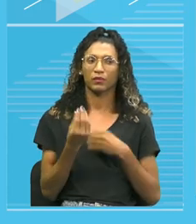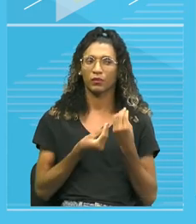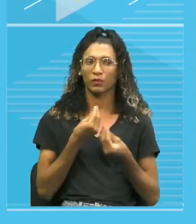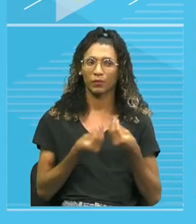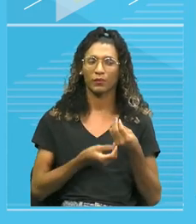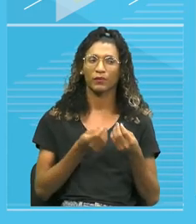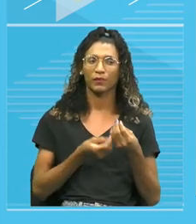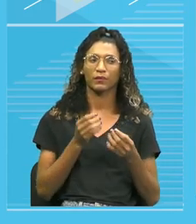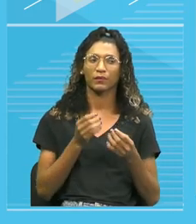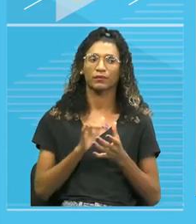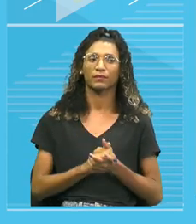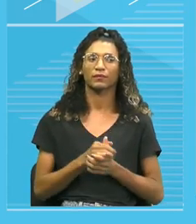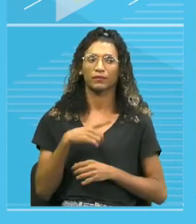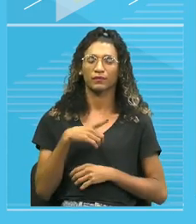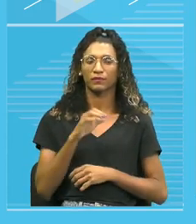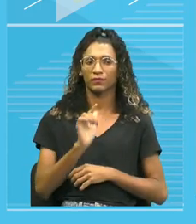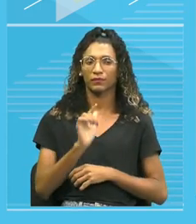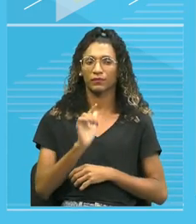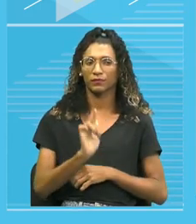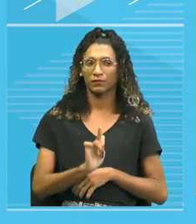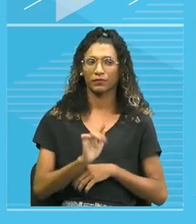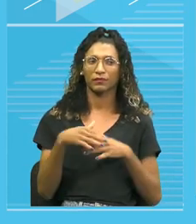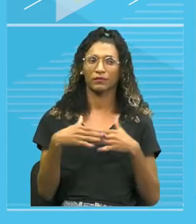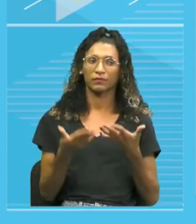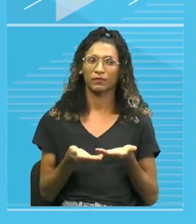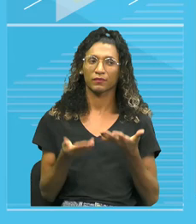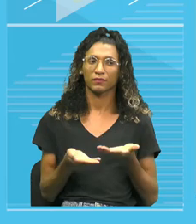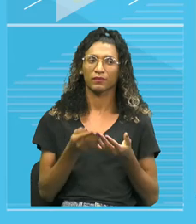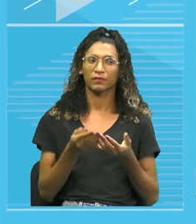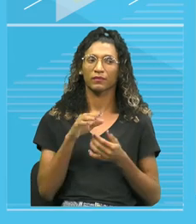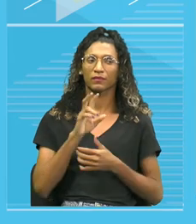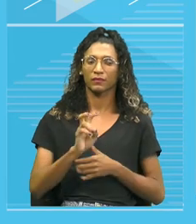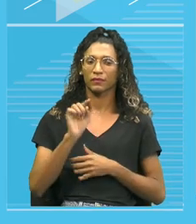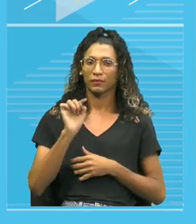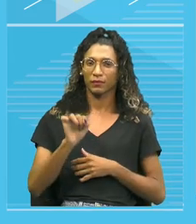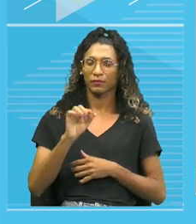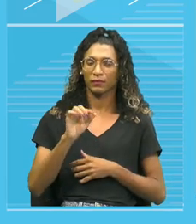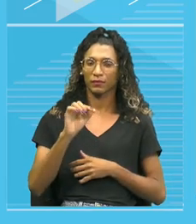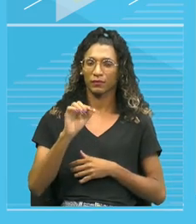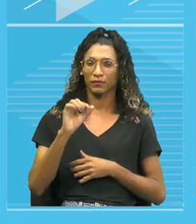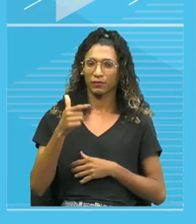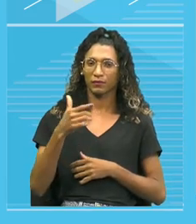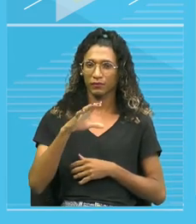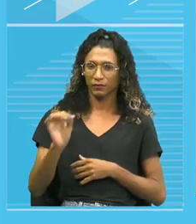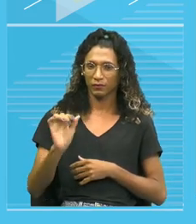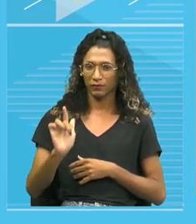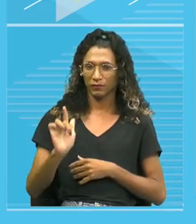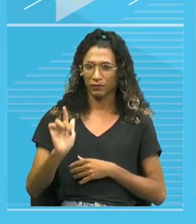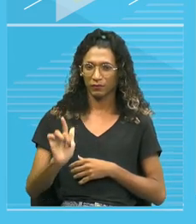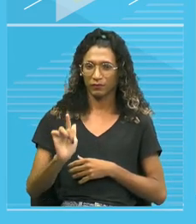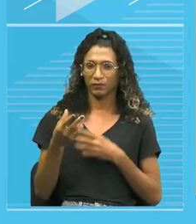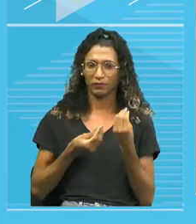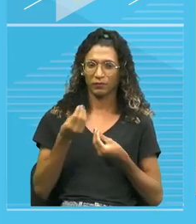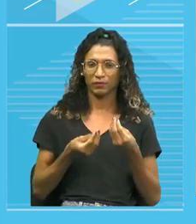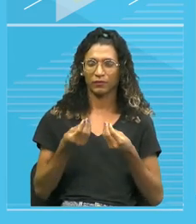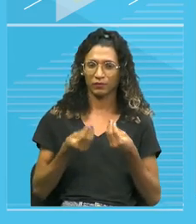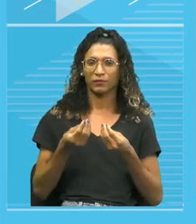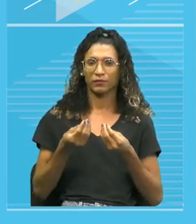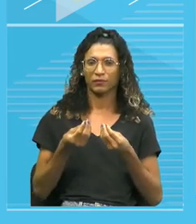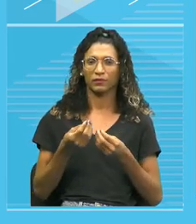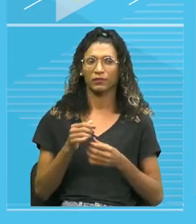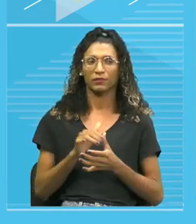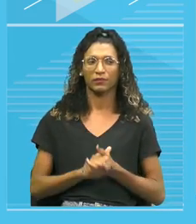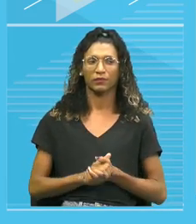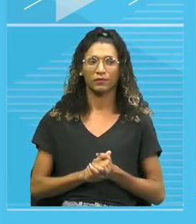tá em grama quilo é só multiplicar por mil Então 5.200 gramas está parar x